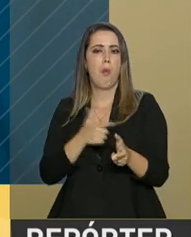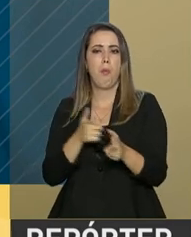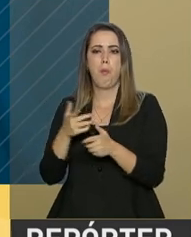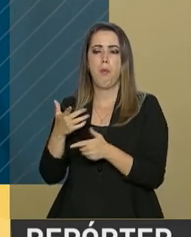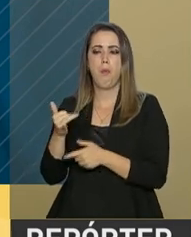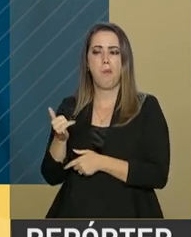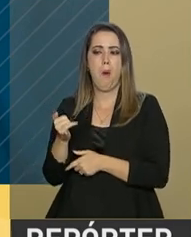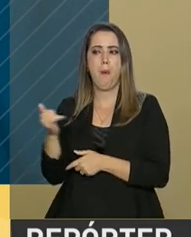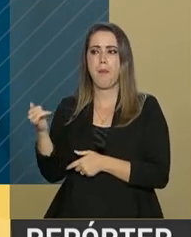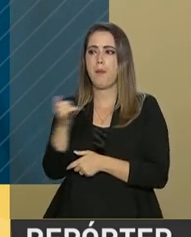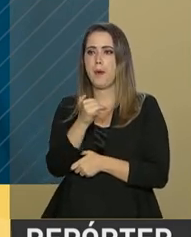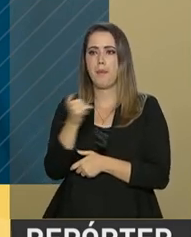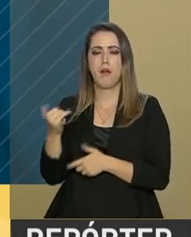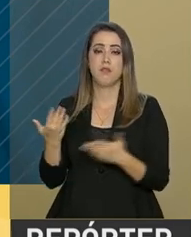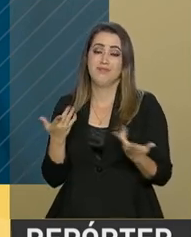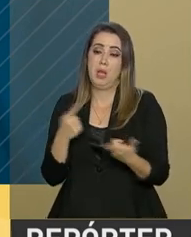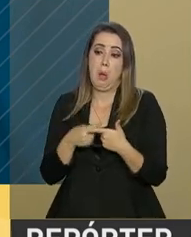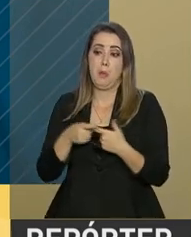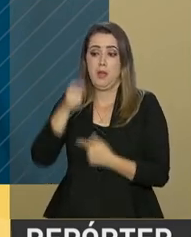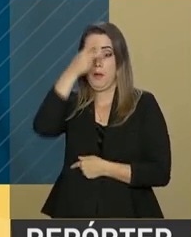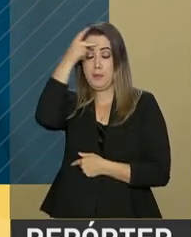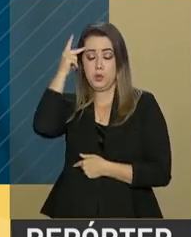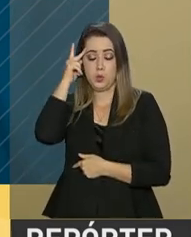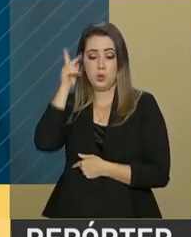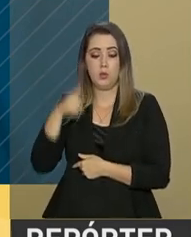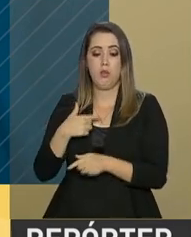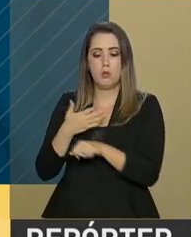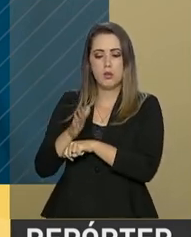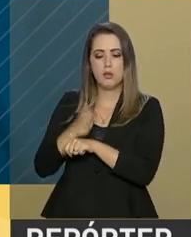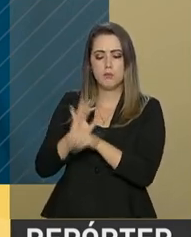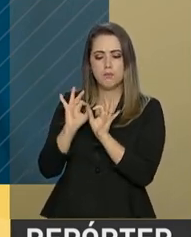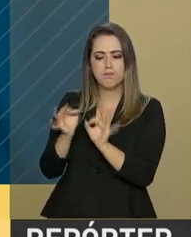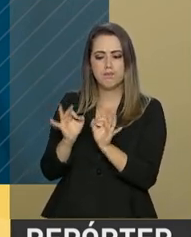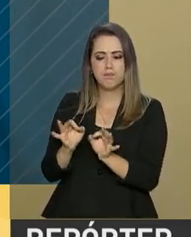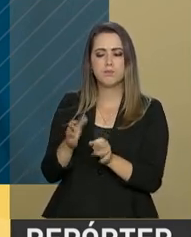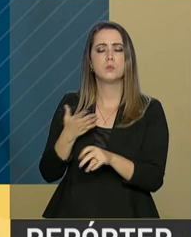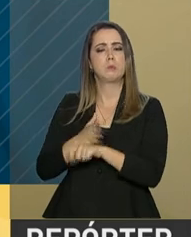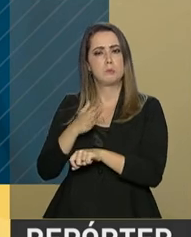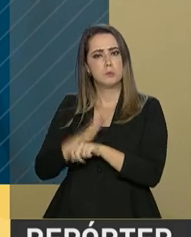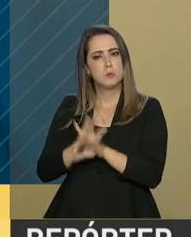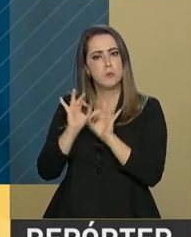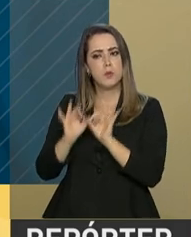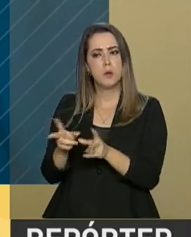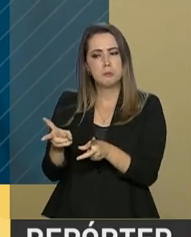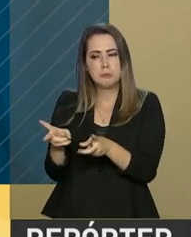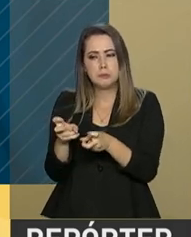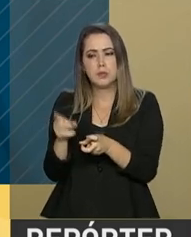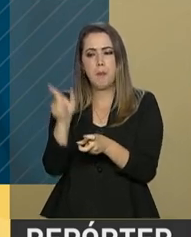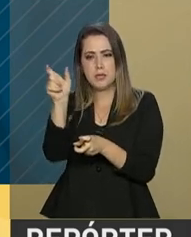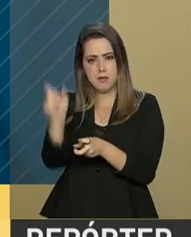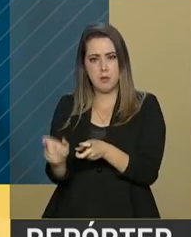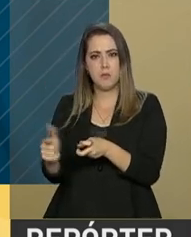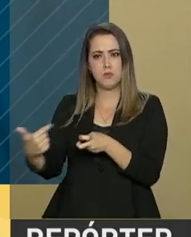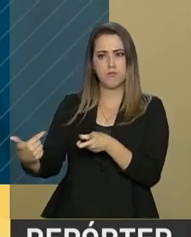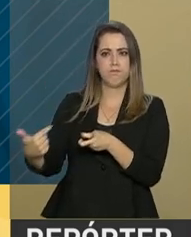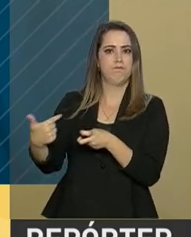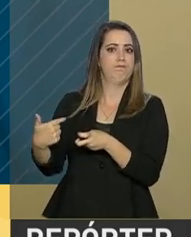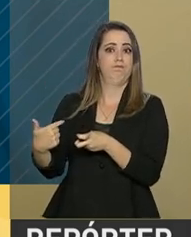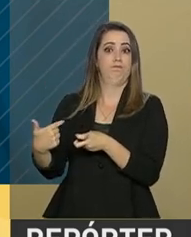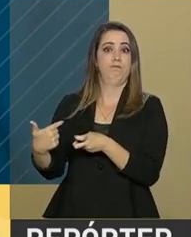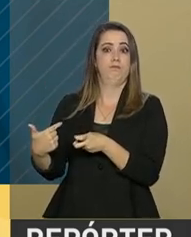depois desse tipo que no momento em que o policial militar em um treinamento mais eficiência e identifica a sua ameaça e consegue é